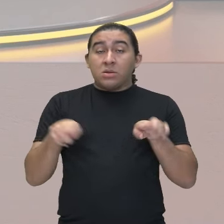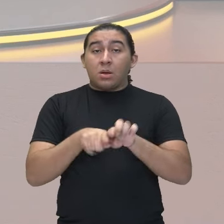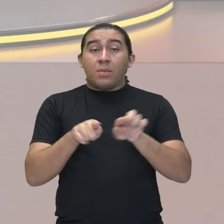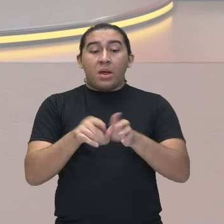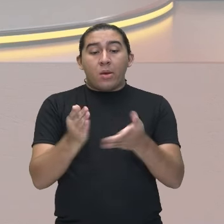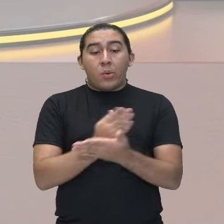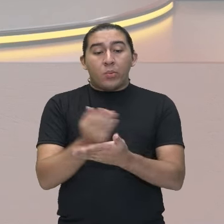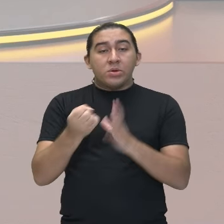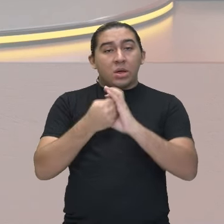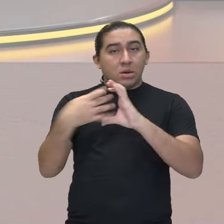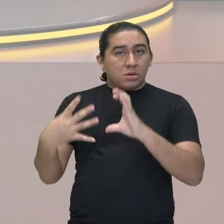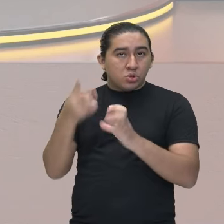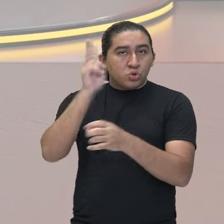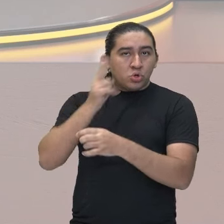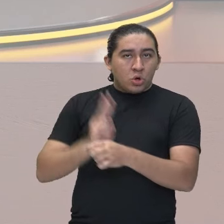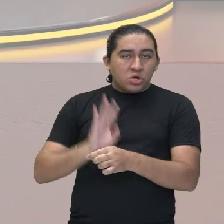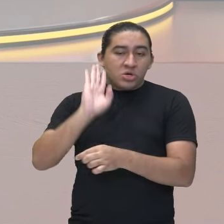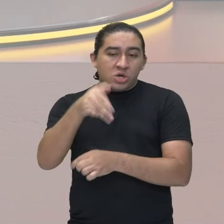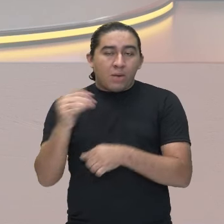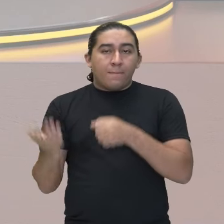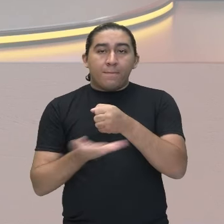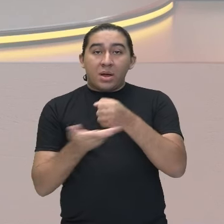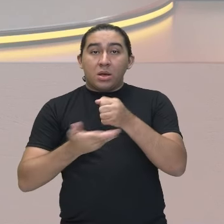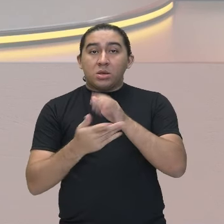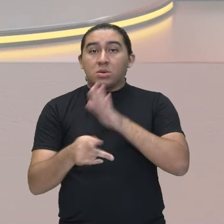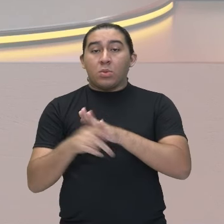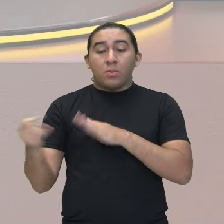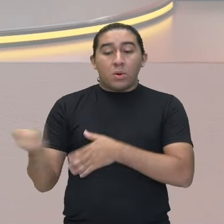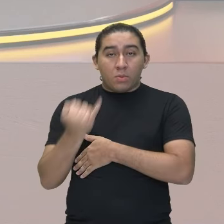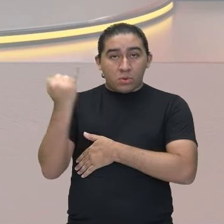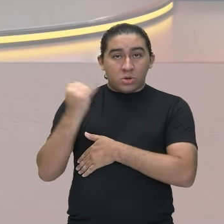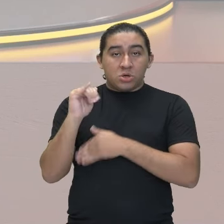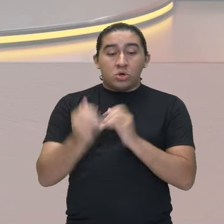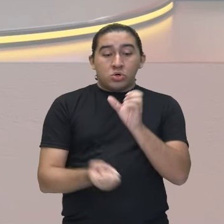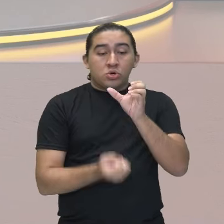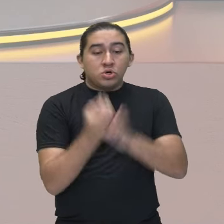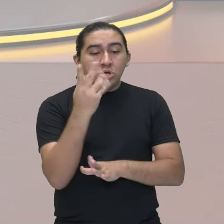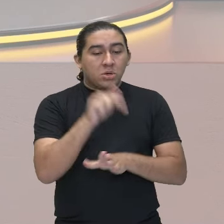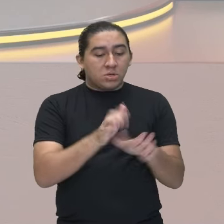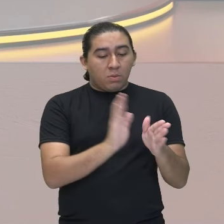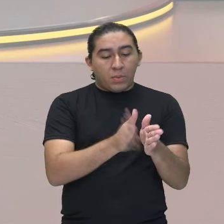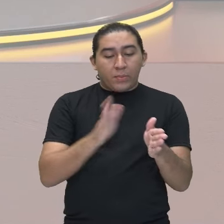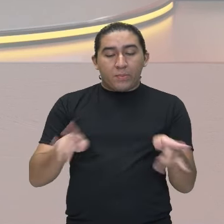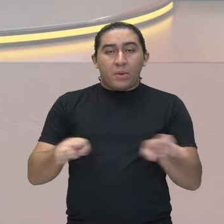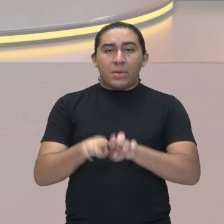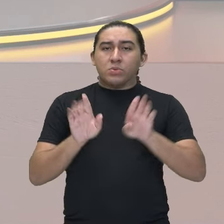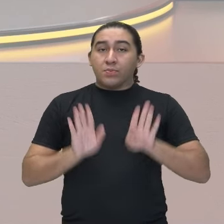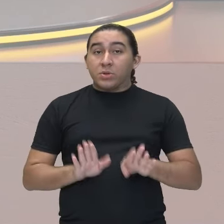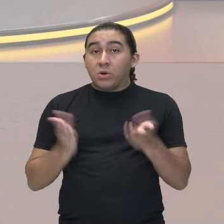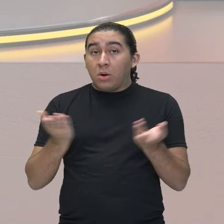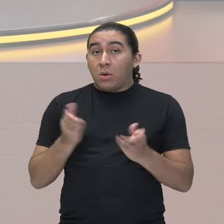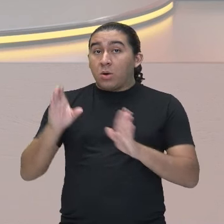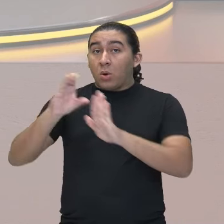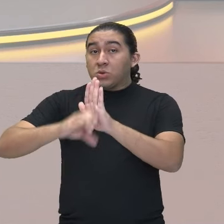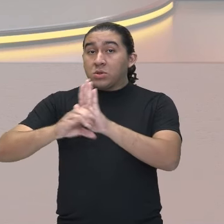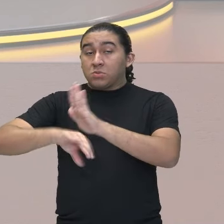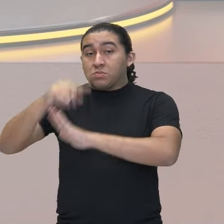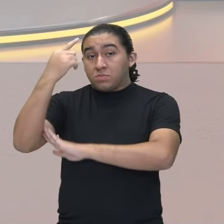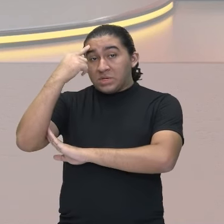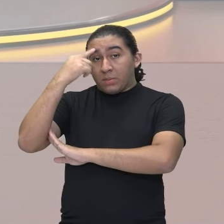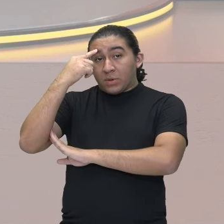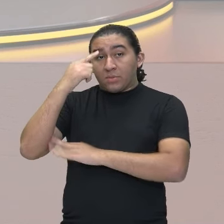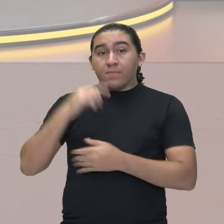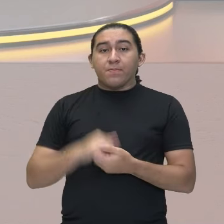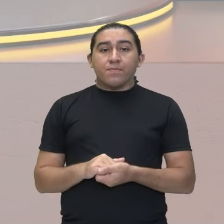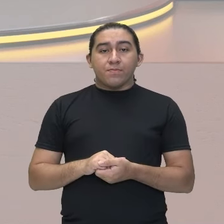algumas, né, foram fundamentais aí para esse processo, mas vamos conceituar esse pensamento. Olha que eu falava da